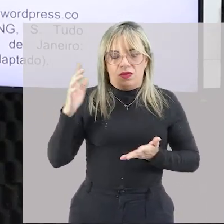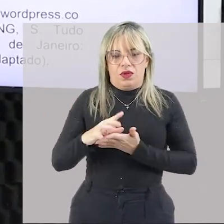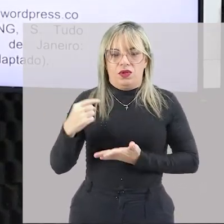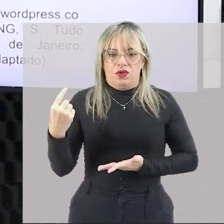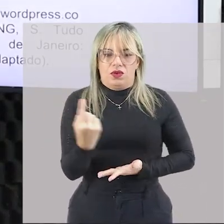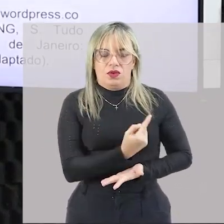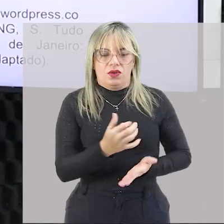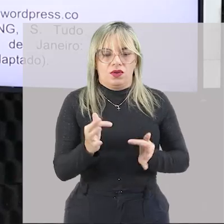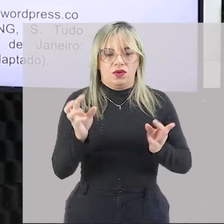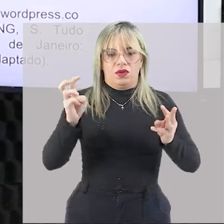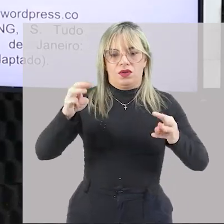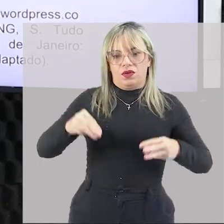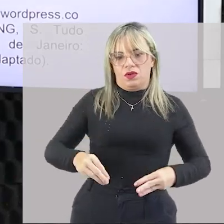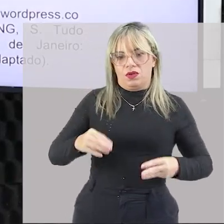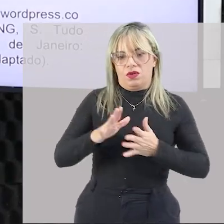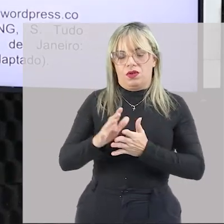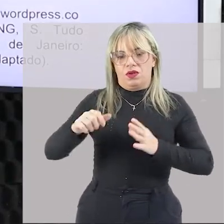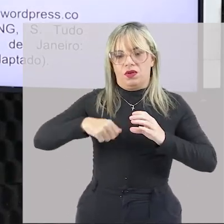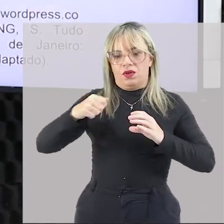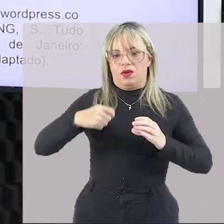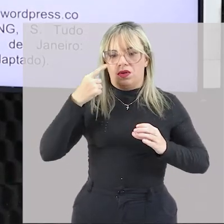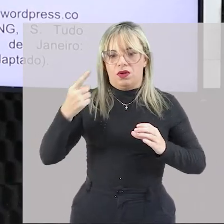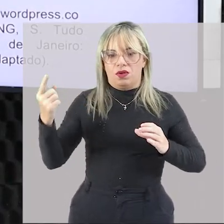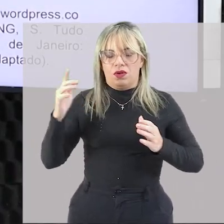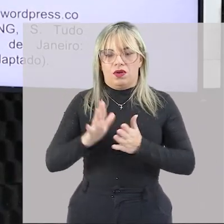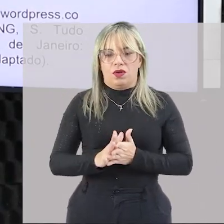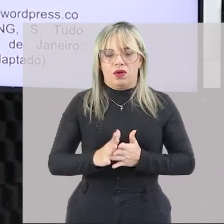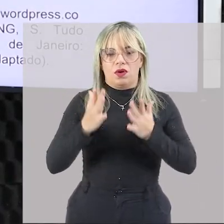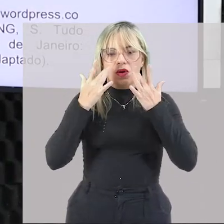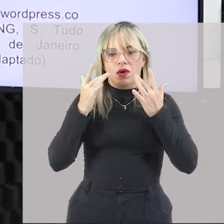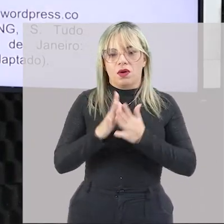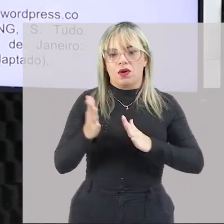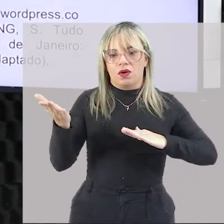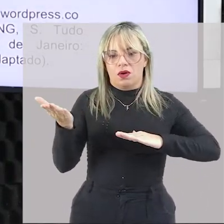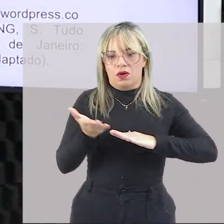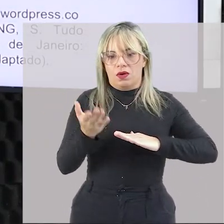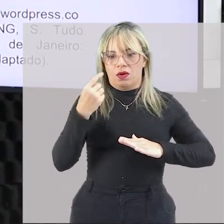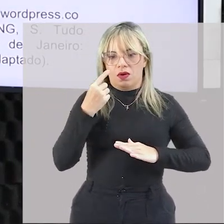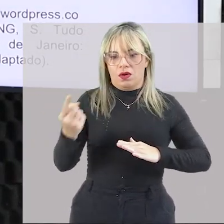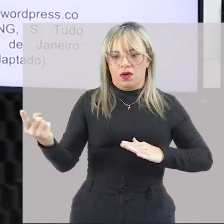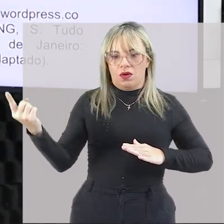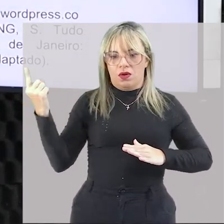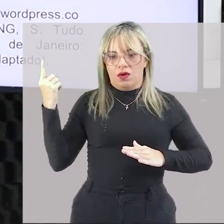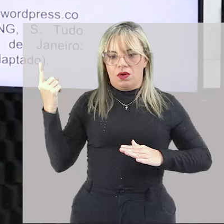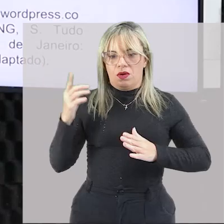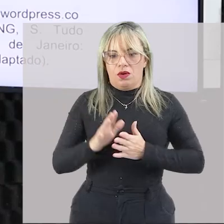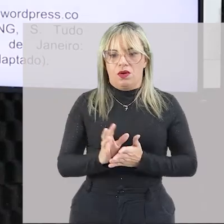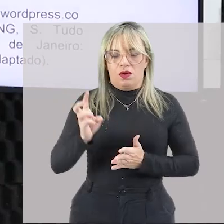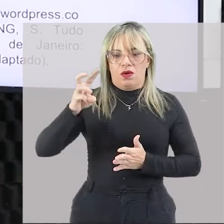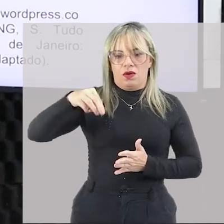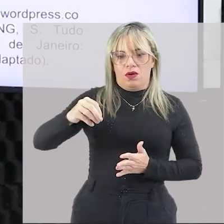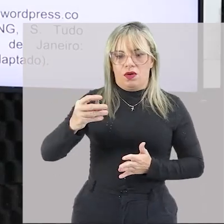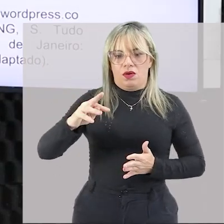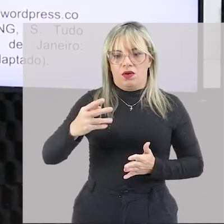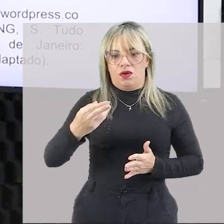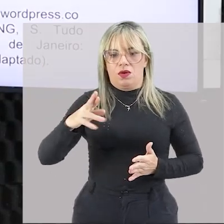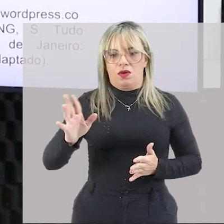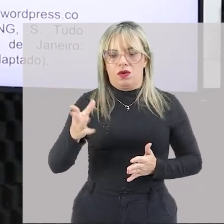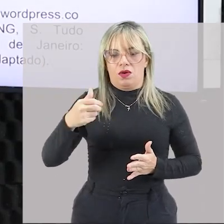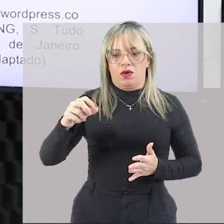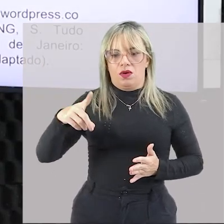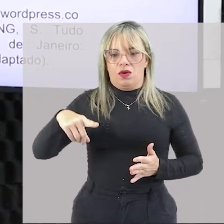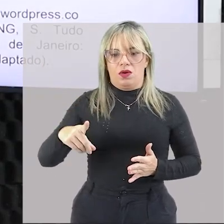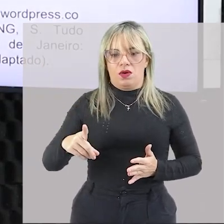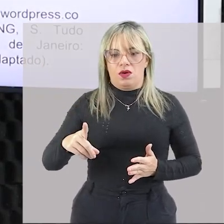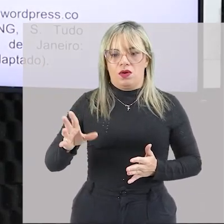Nossa última questão deste vídeo. Arte contemporânea. Mother and Child, acho que é professor de inglês, me desculpe, do